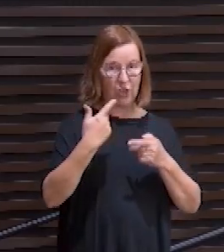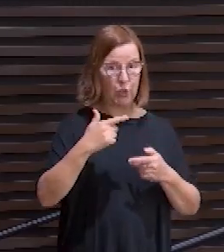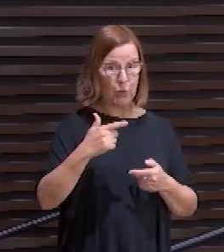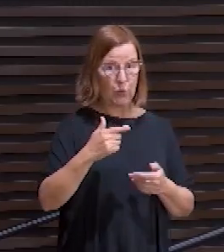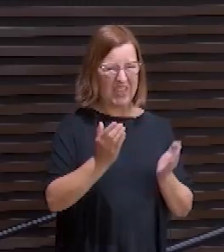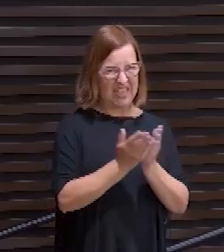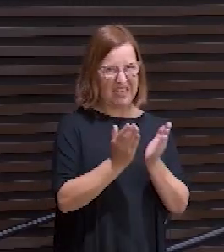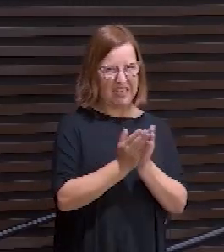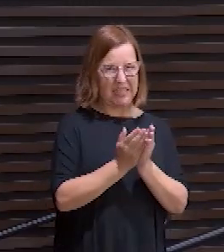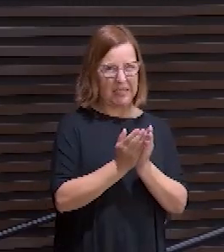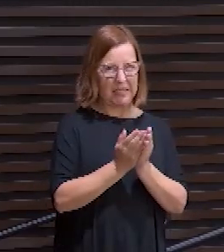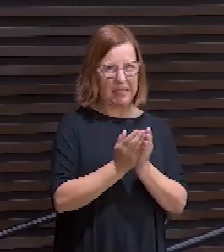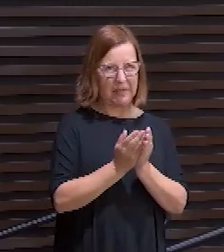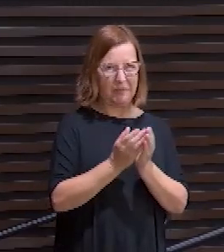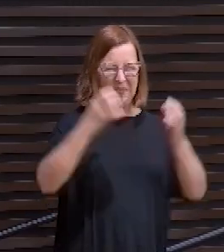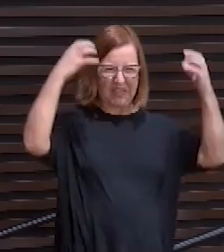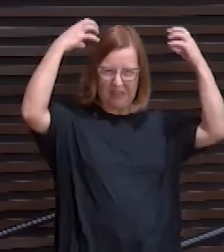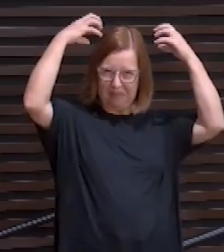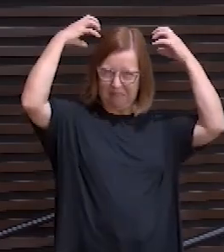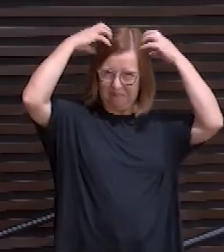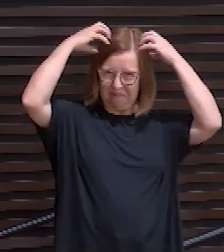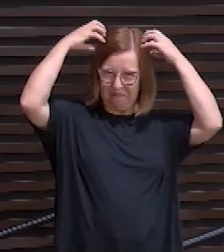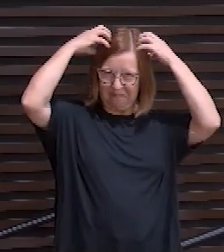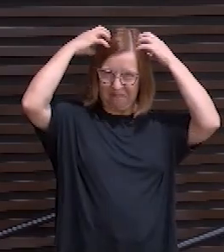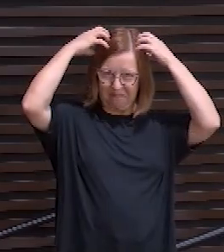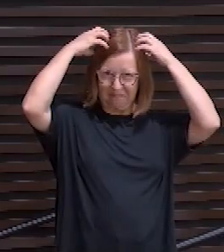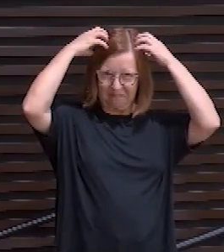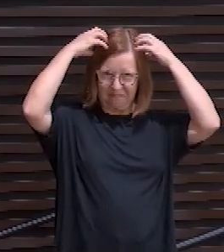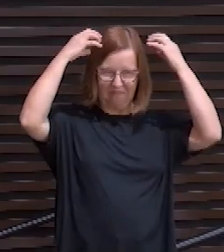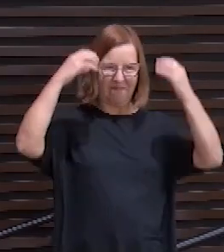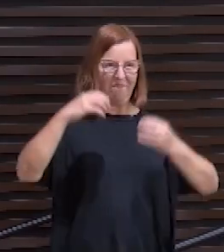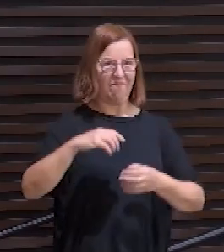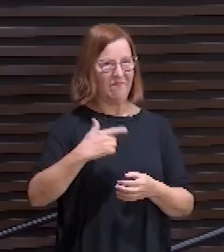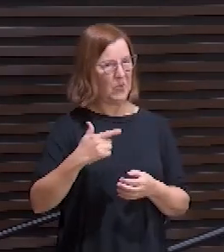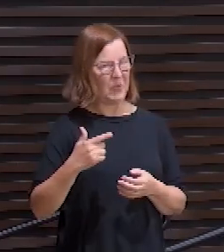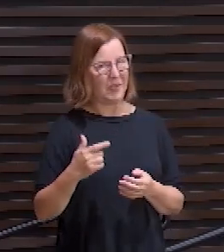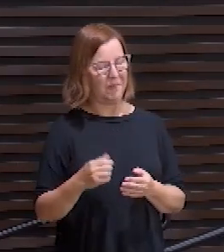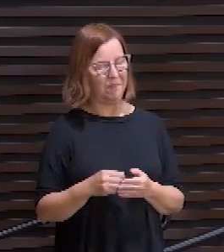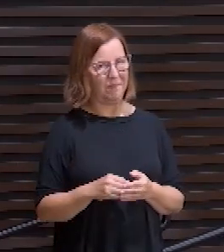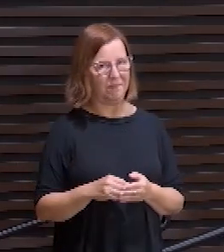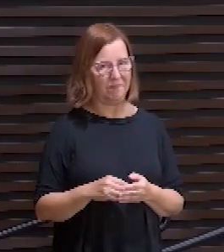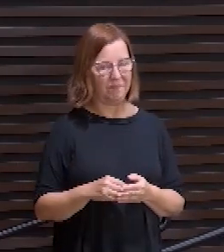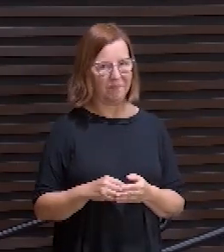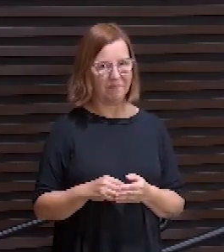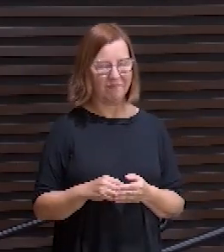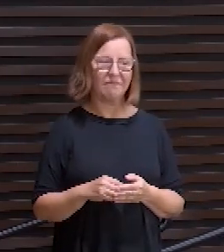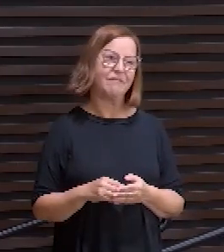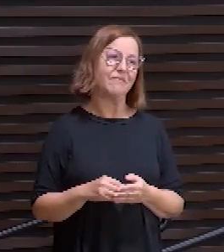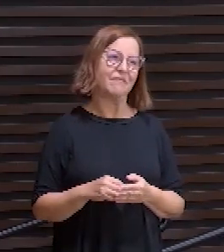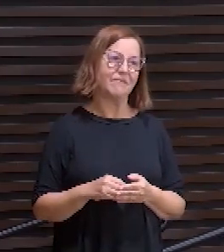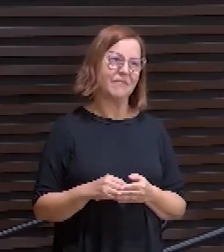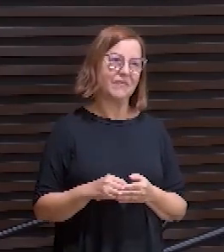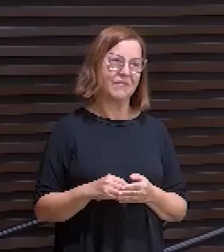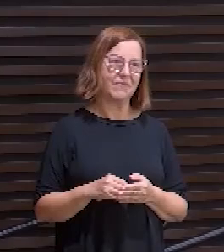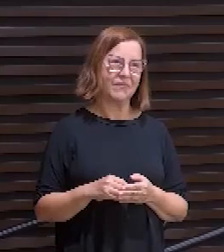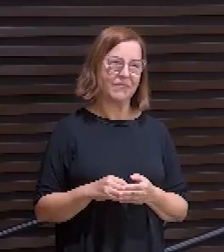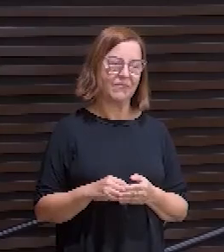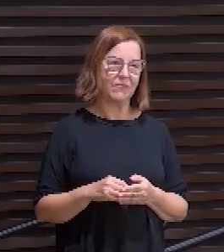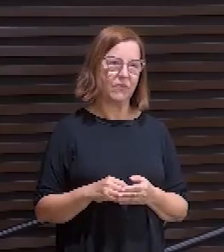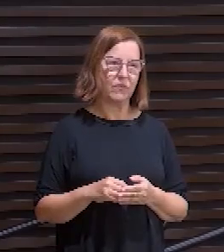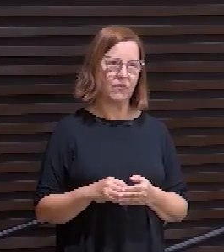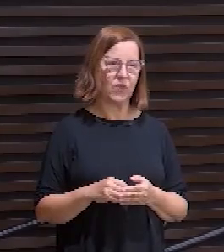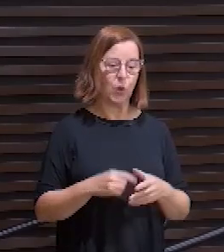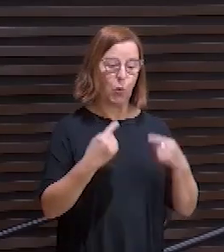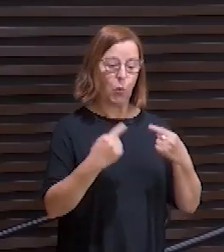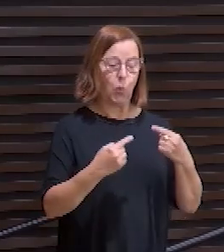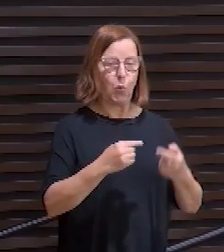Cristianismo conto de fadas que tem se pregado por aí. Não existe. ele fazia guerra contra os